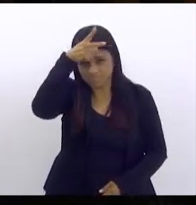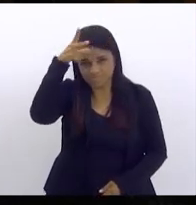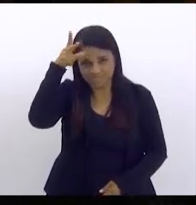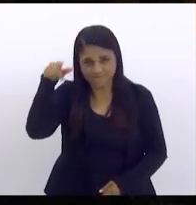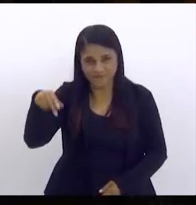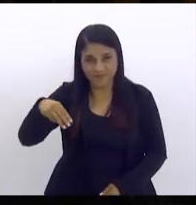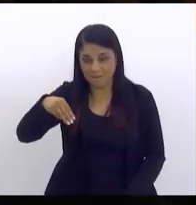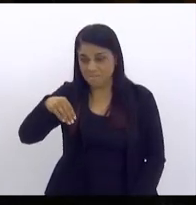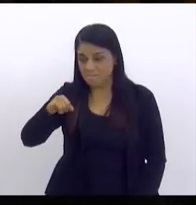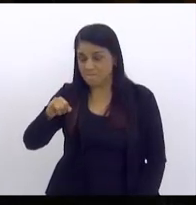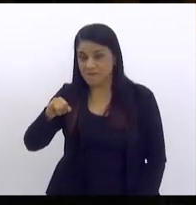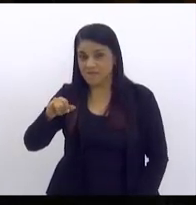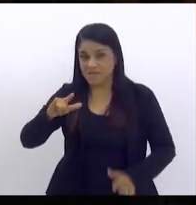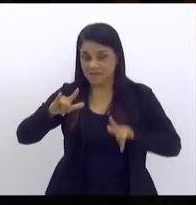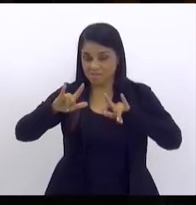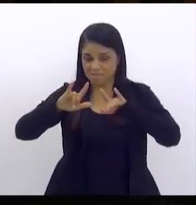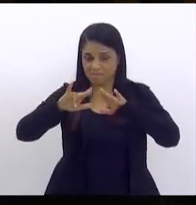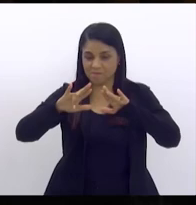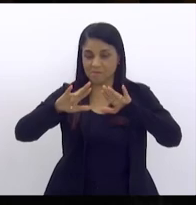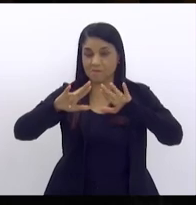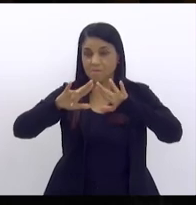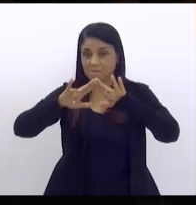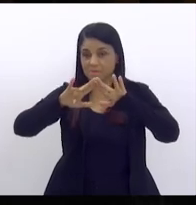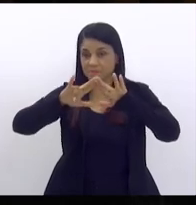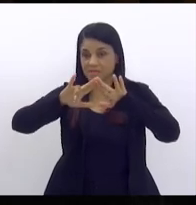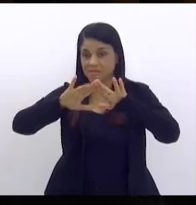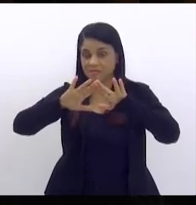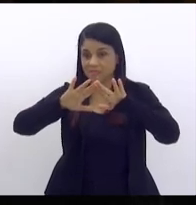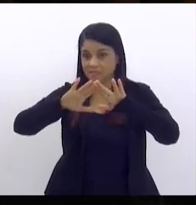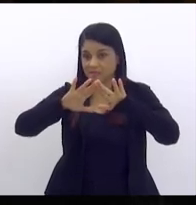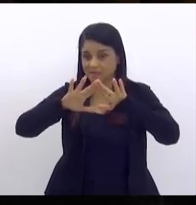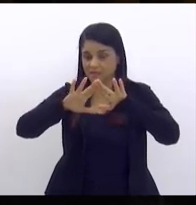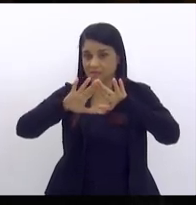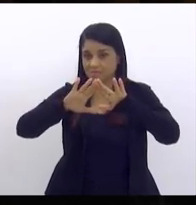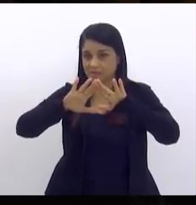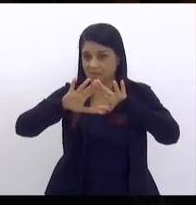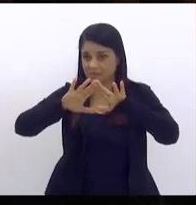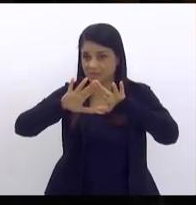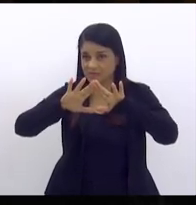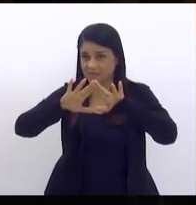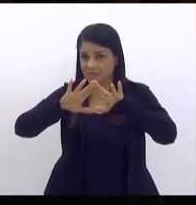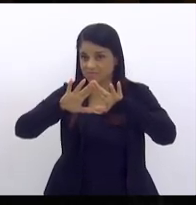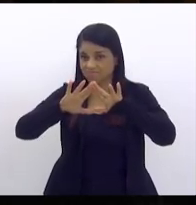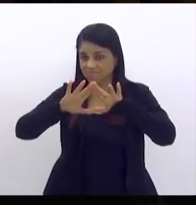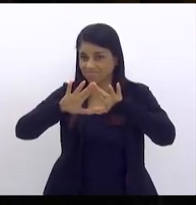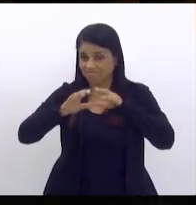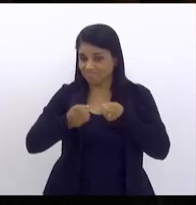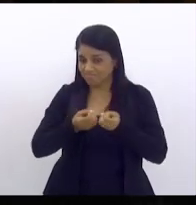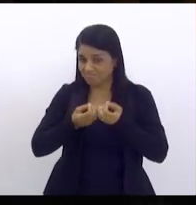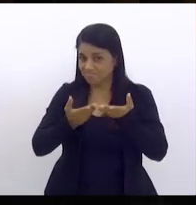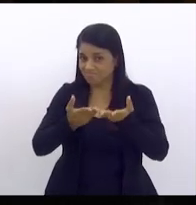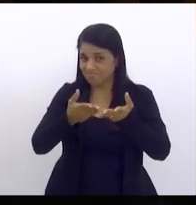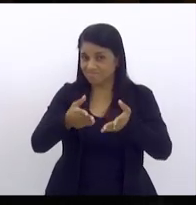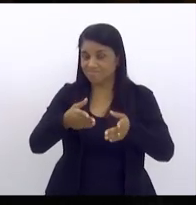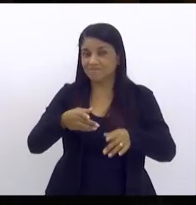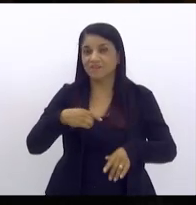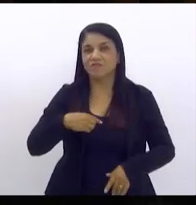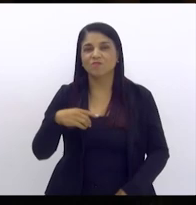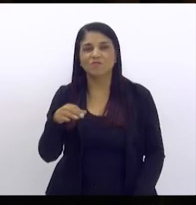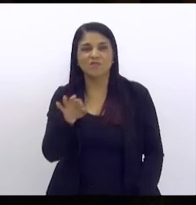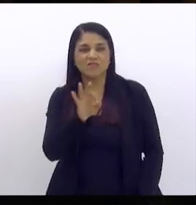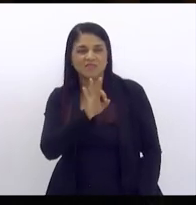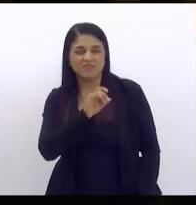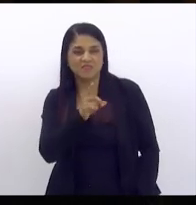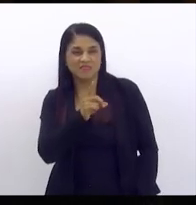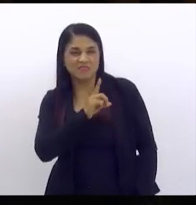milícia de colete azul, do secretário mais incompetente da história do Rio de Janeiro, o tal de senhor Breno Carnevale, um delegadozinho